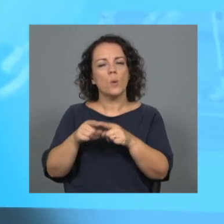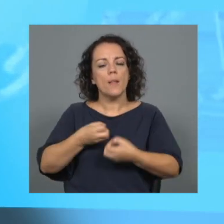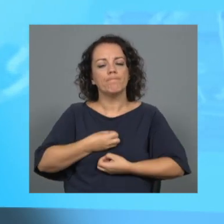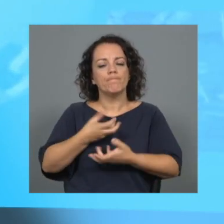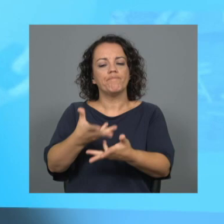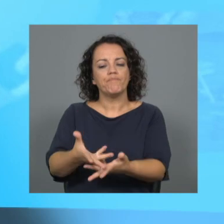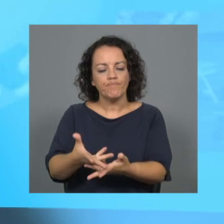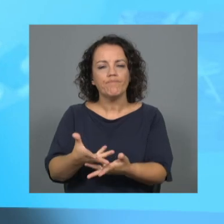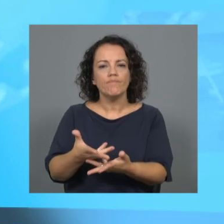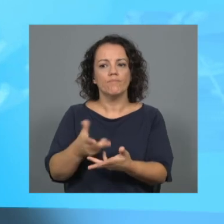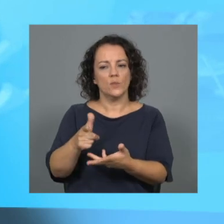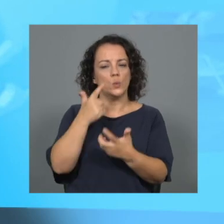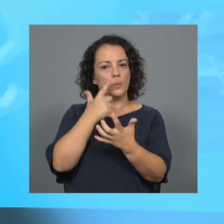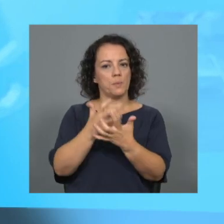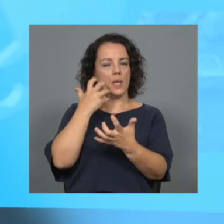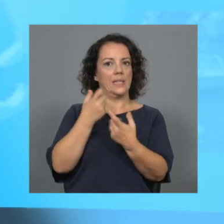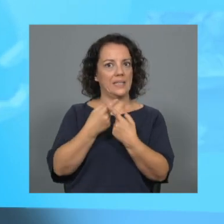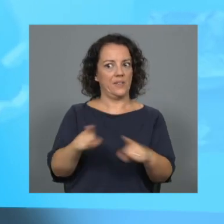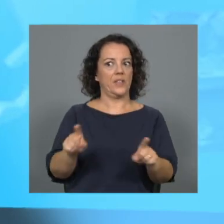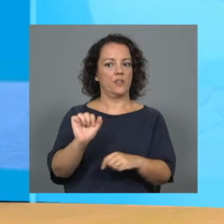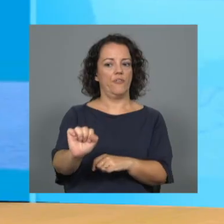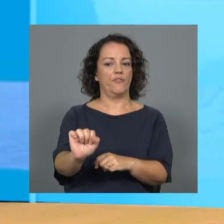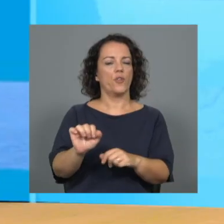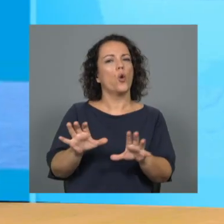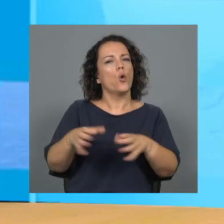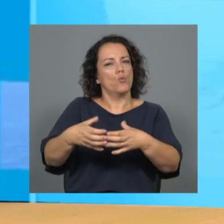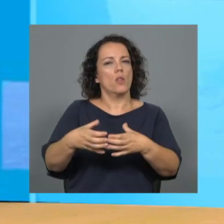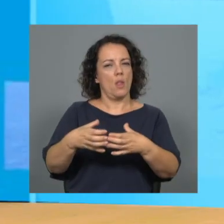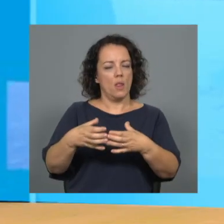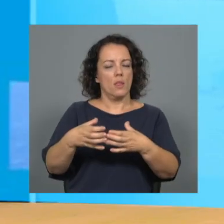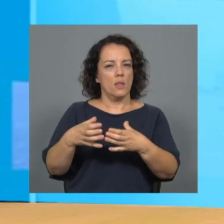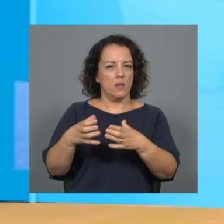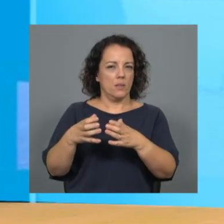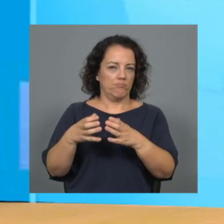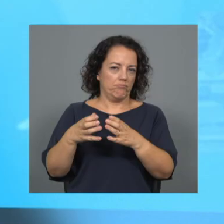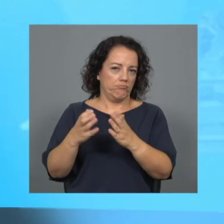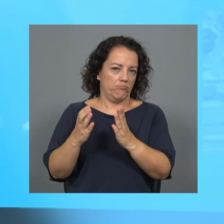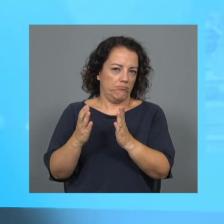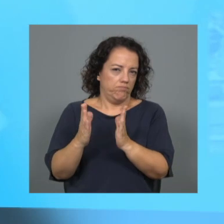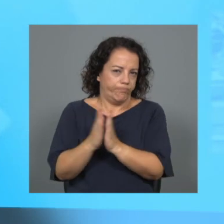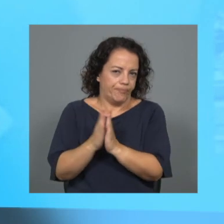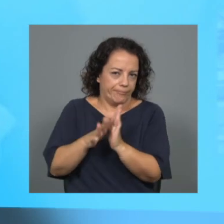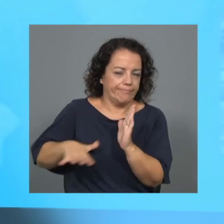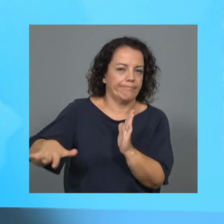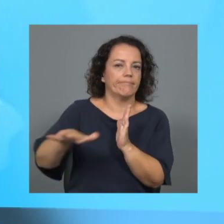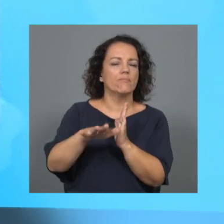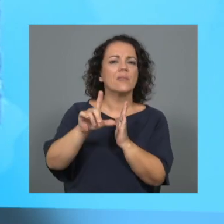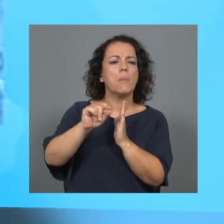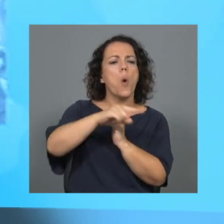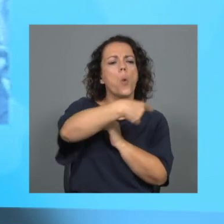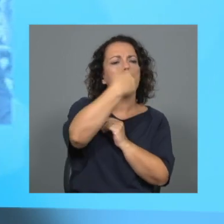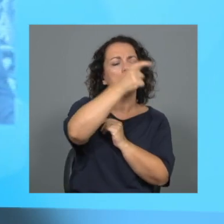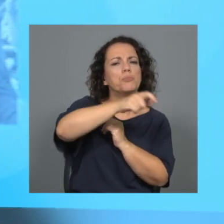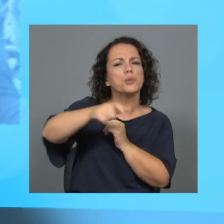e faz toda a diferença para as pessoas da própria comunidade cristã e de outras que não sendo familiarizadas com o percurso cristão,